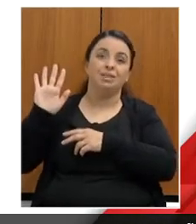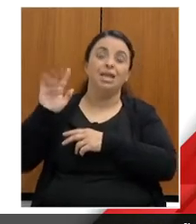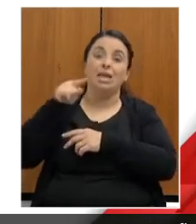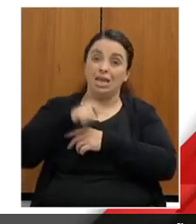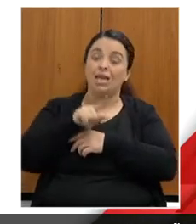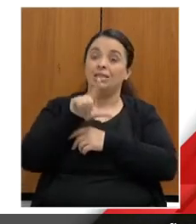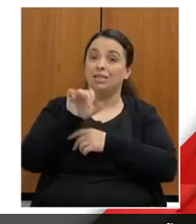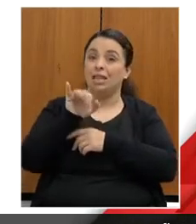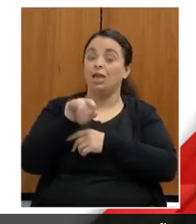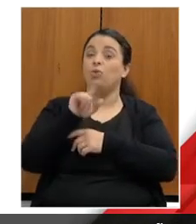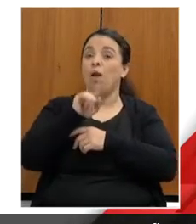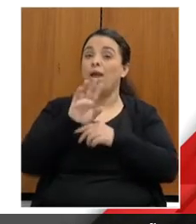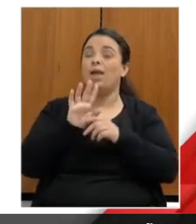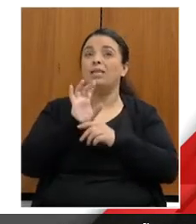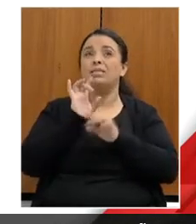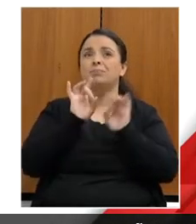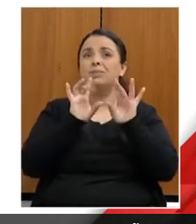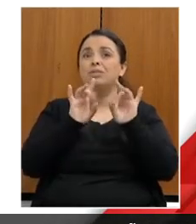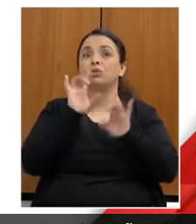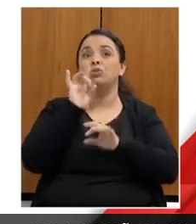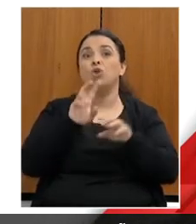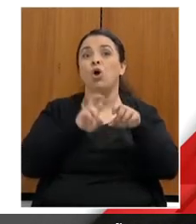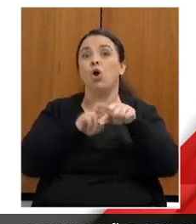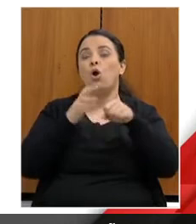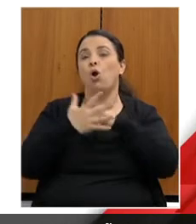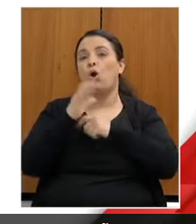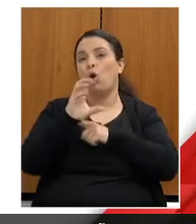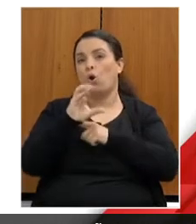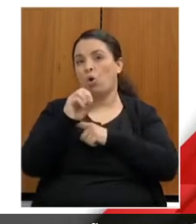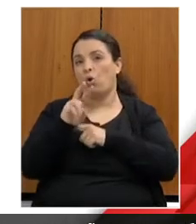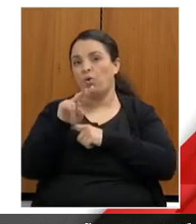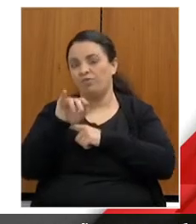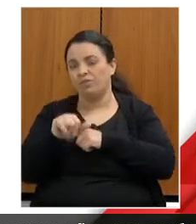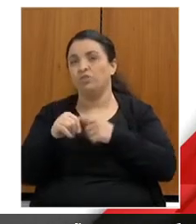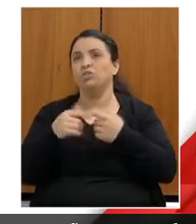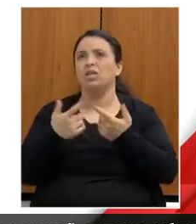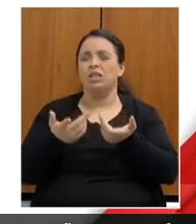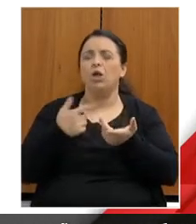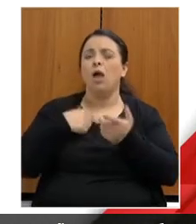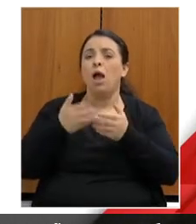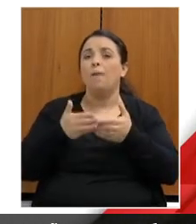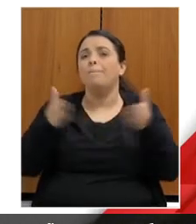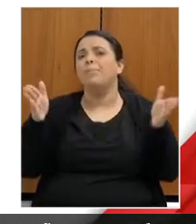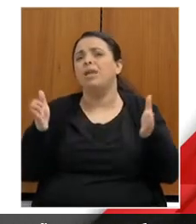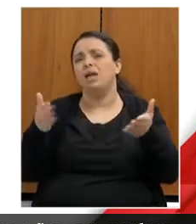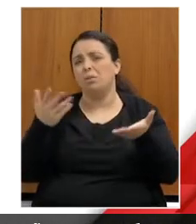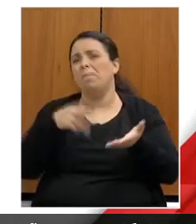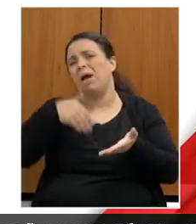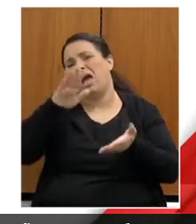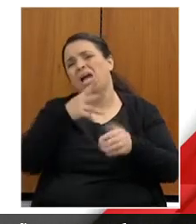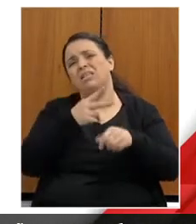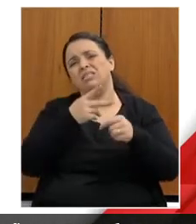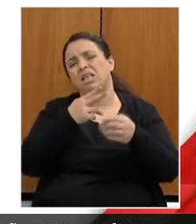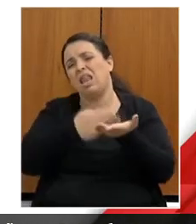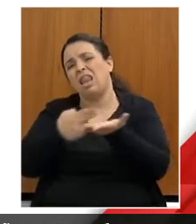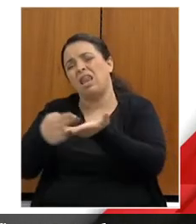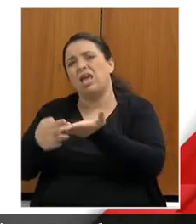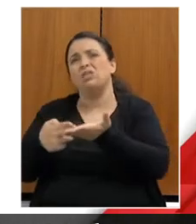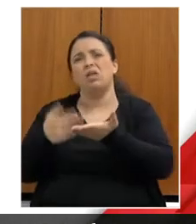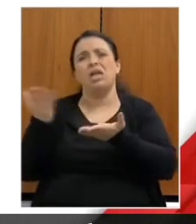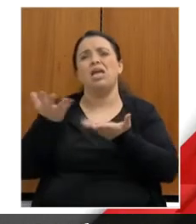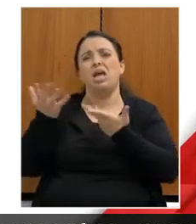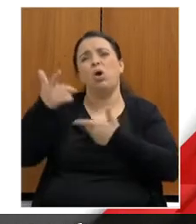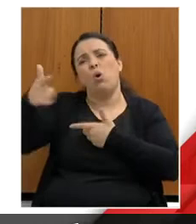Estamos ainda ampliando leitos. A expectativa é ir nas próximas semanas em Poços de Caldas, Campo Belo, UBAR, Nanuque.